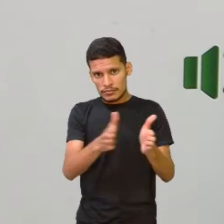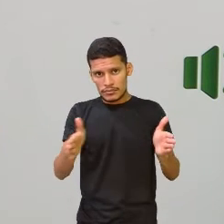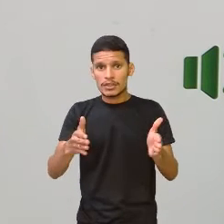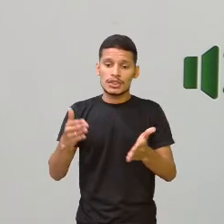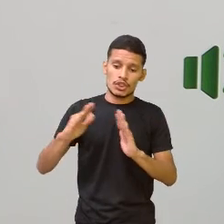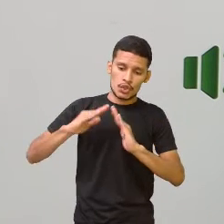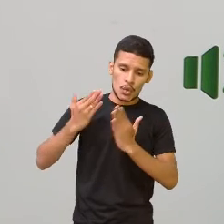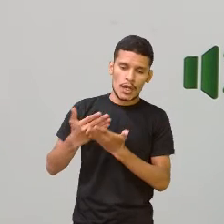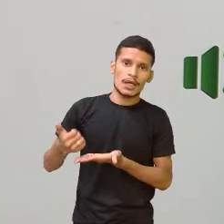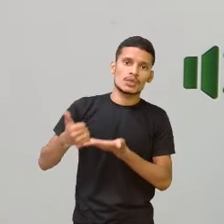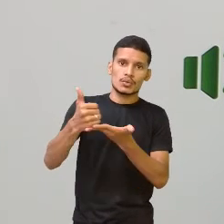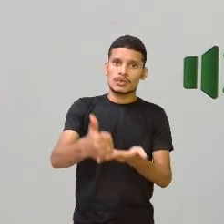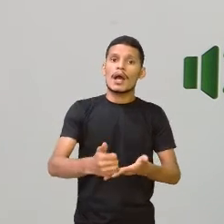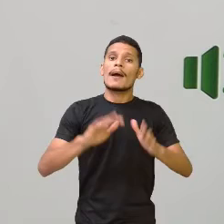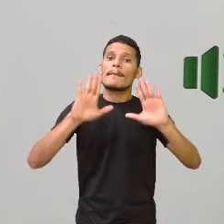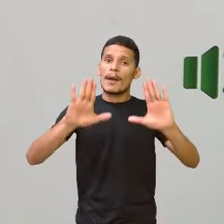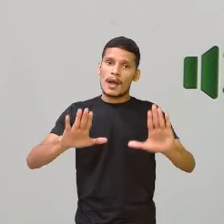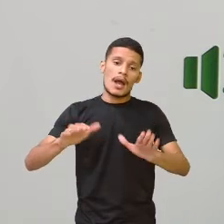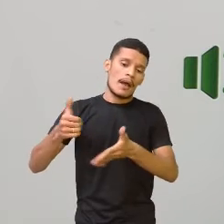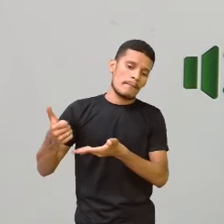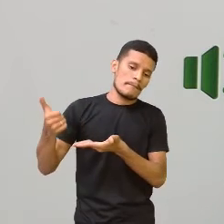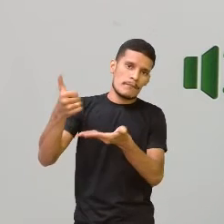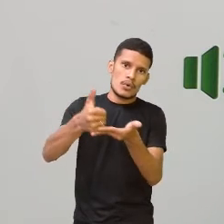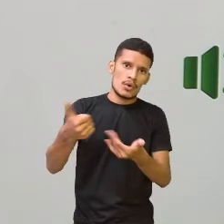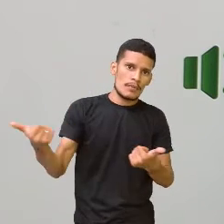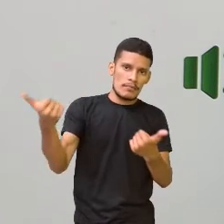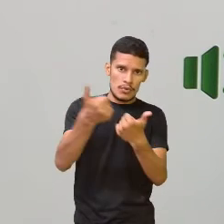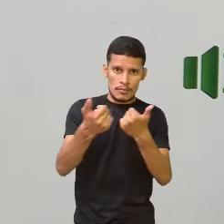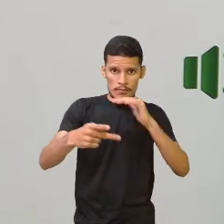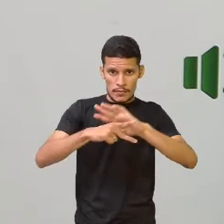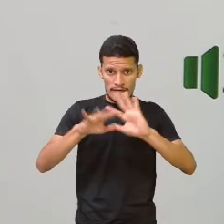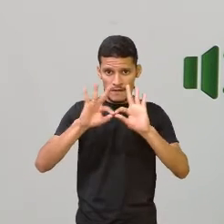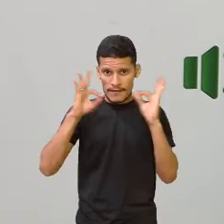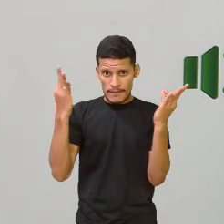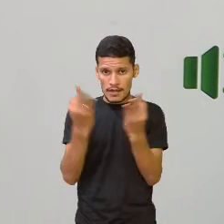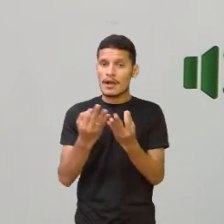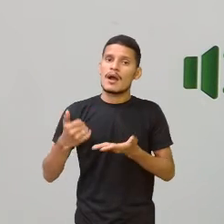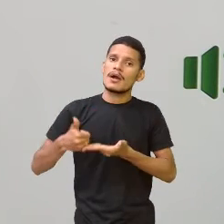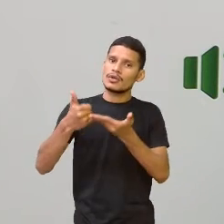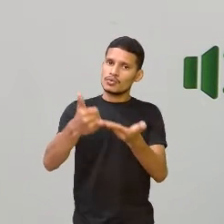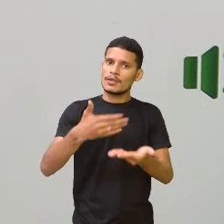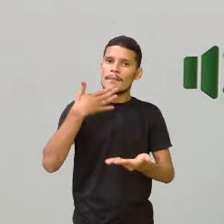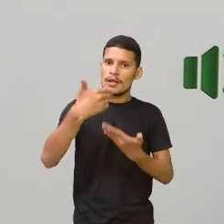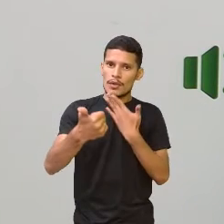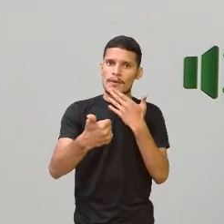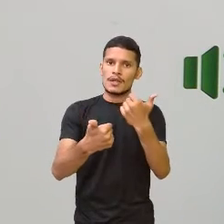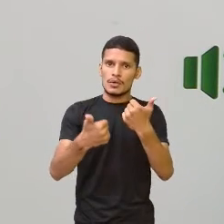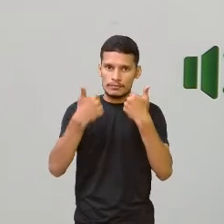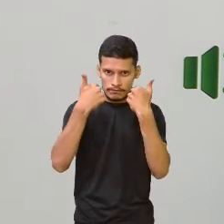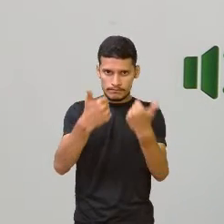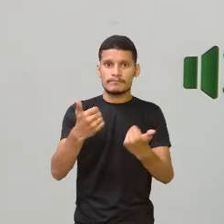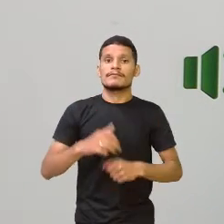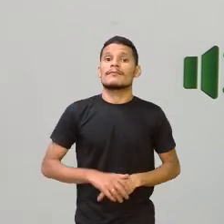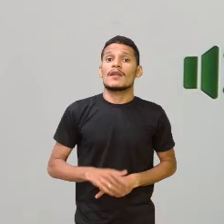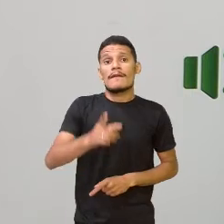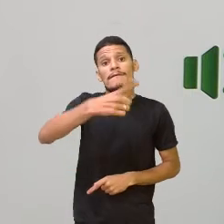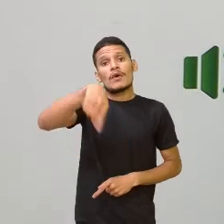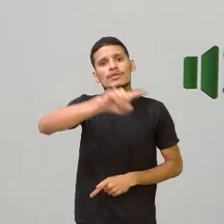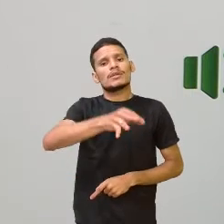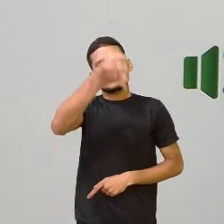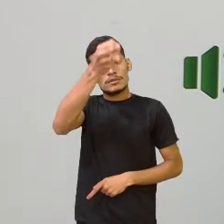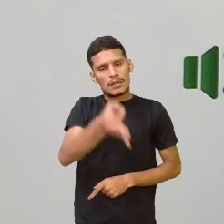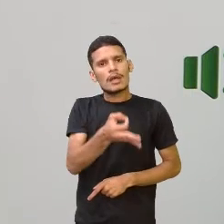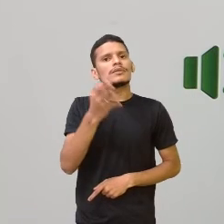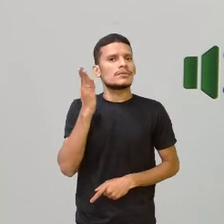ajuda, mas sem dúvida o apoio do pessoal da família ajuda mais ainda, beleza? E vocês estão